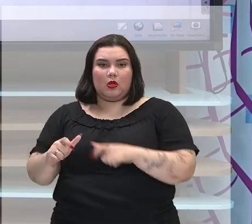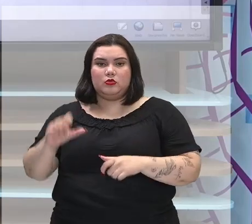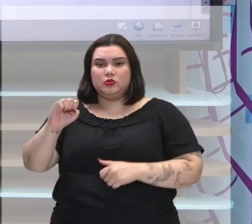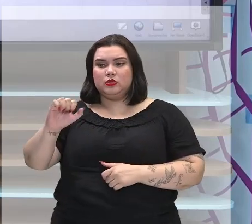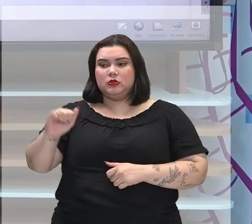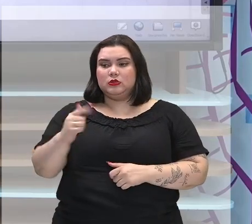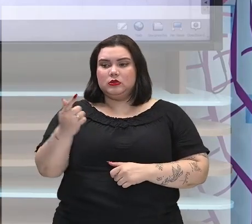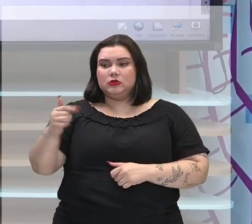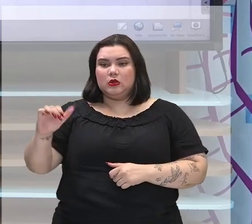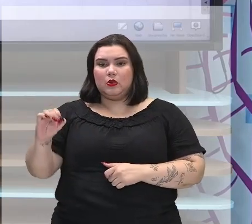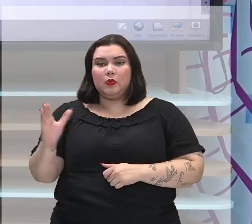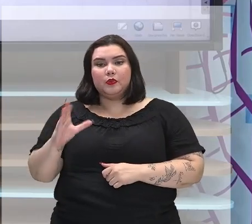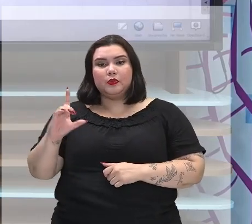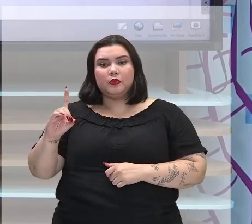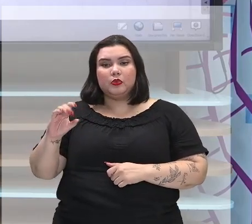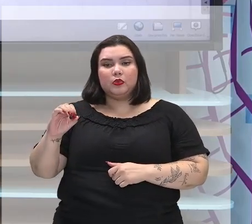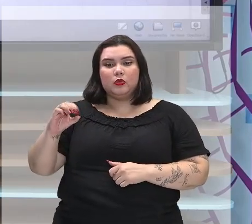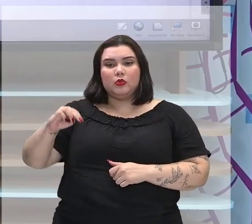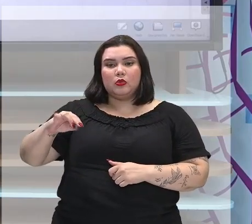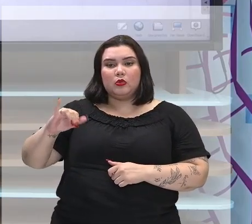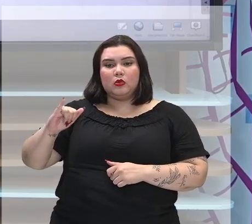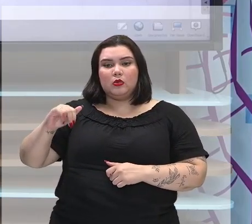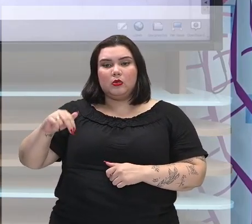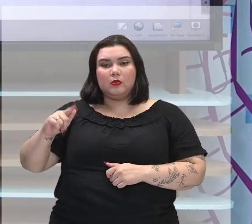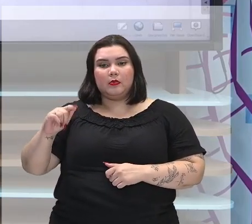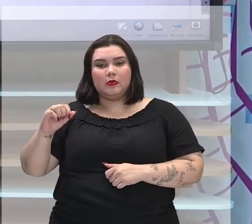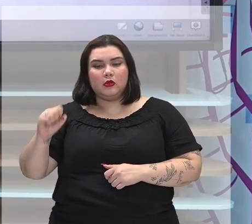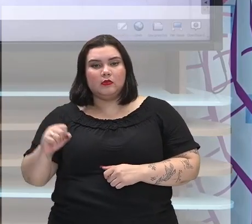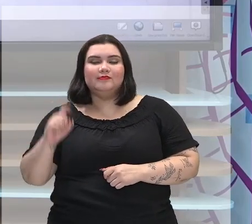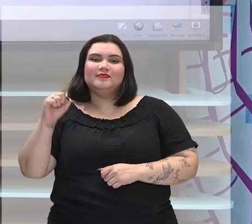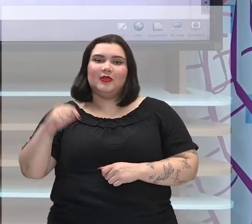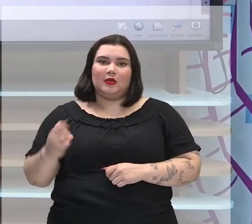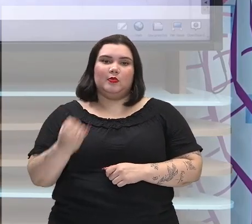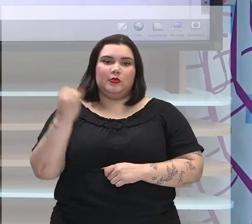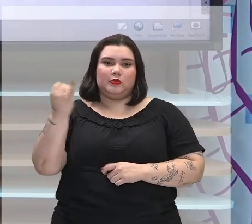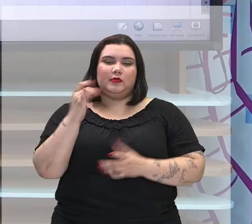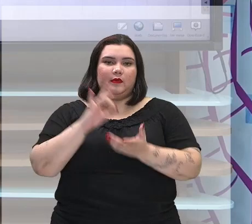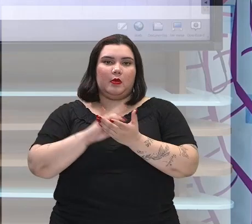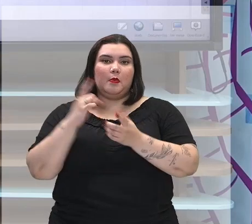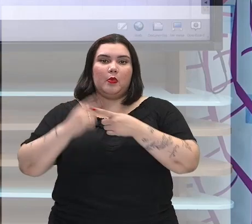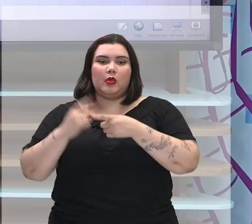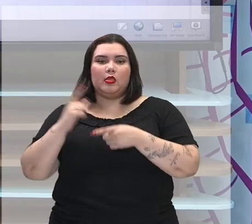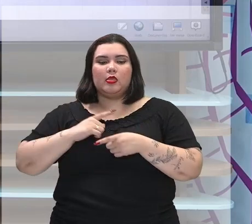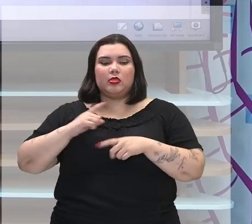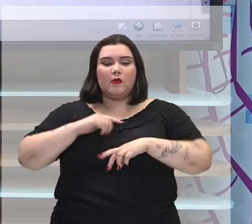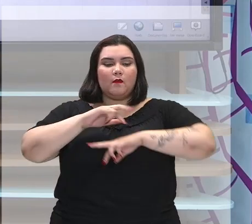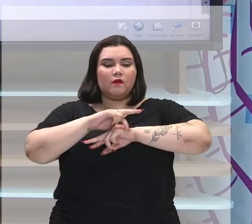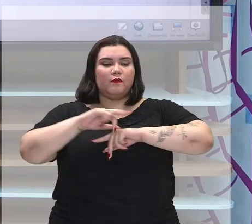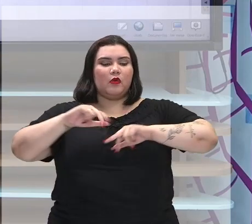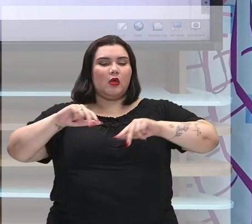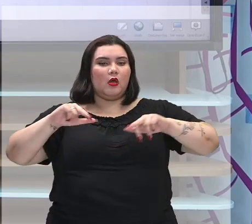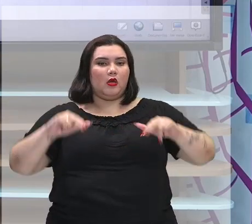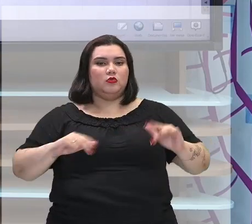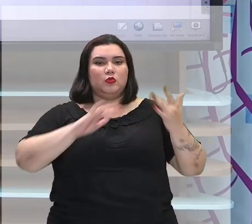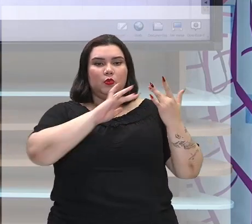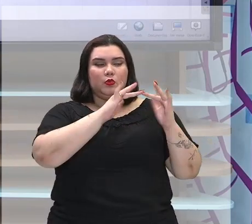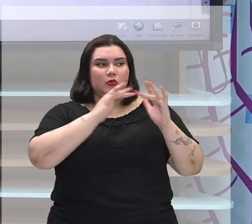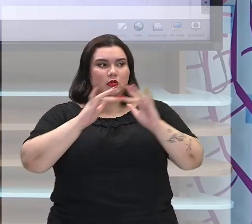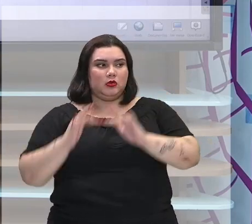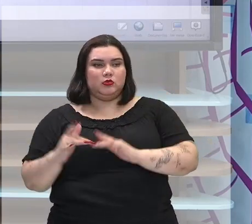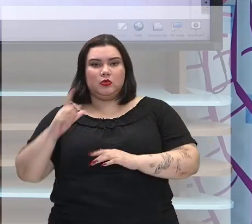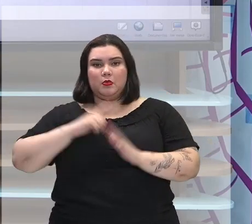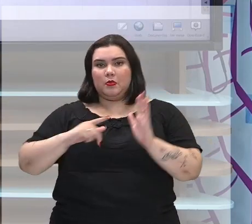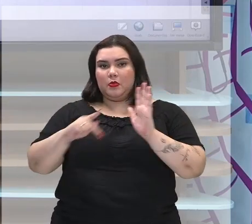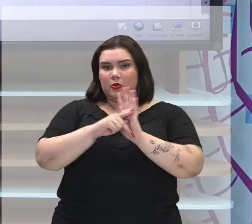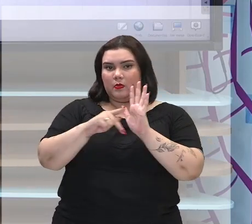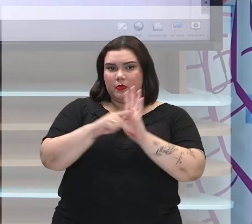vai ser um território importante, justamente por essas condições que o contexto colonial